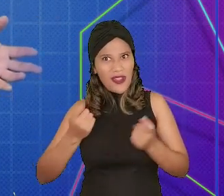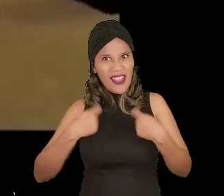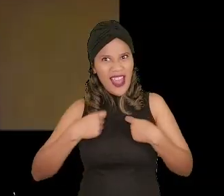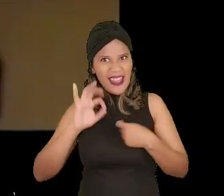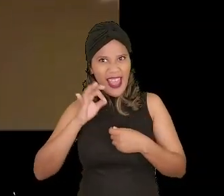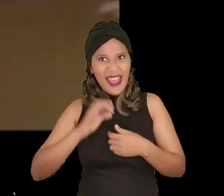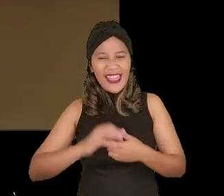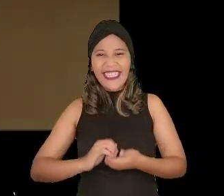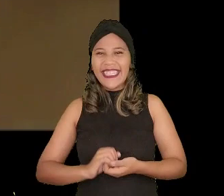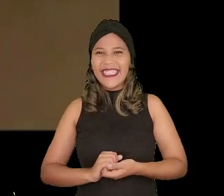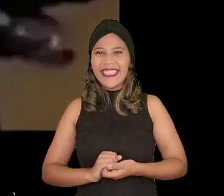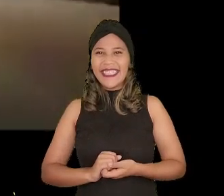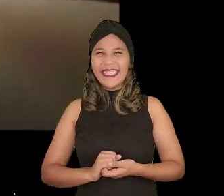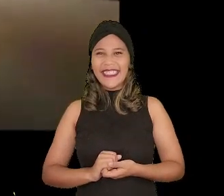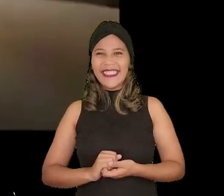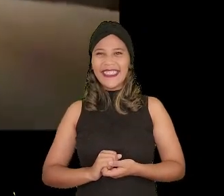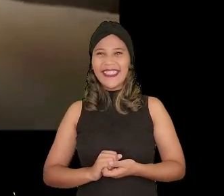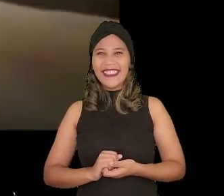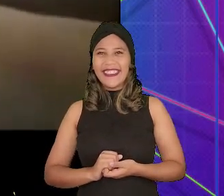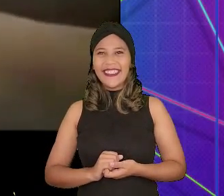maluco.